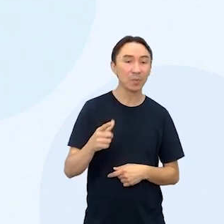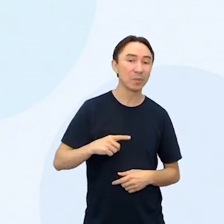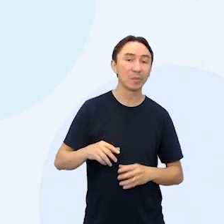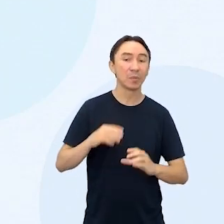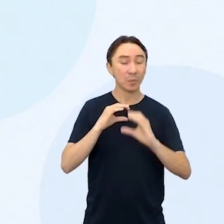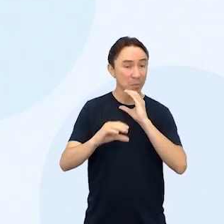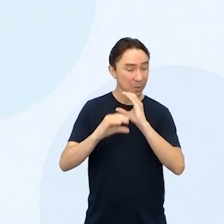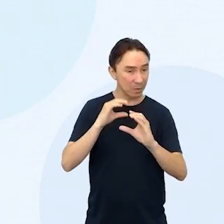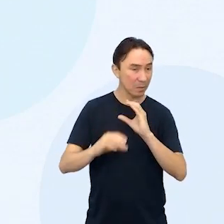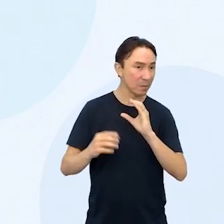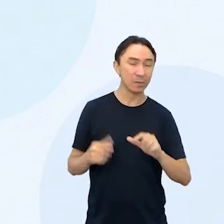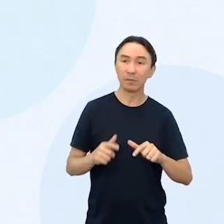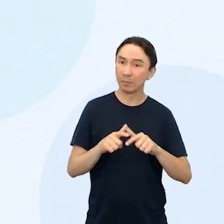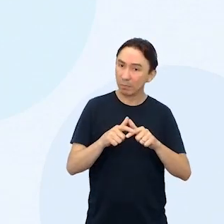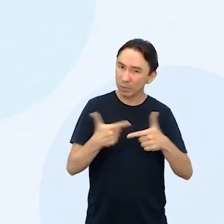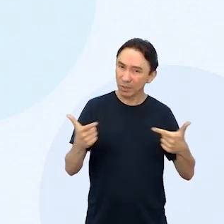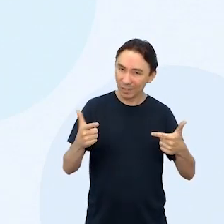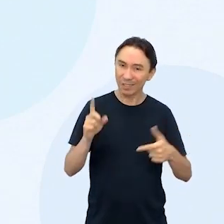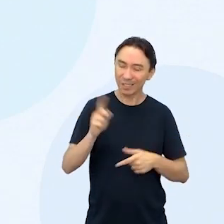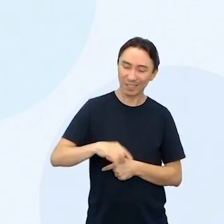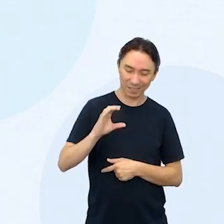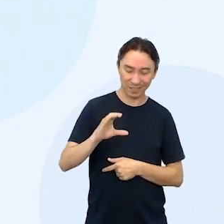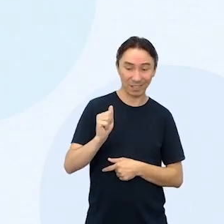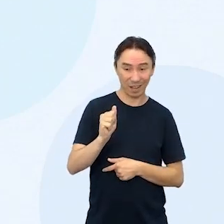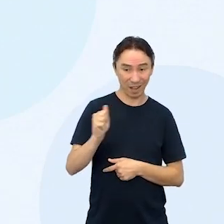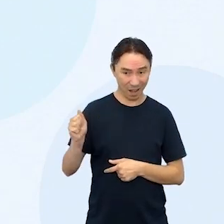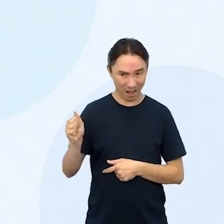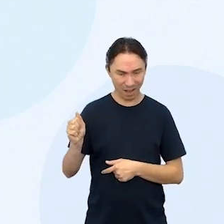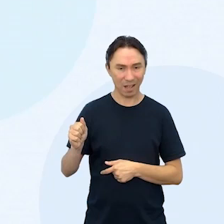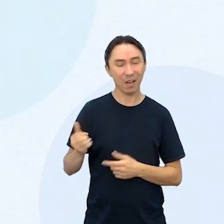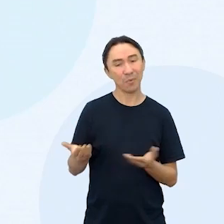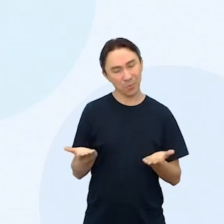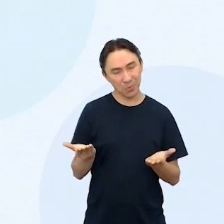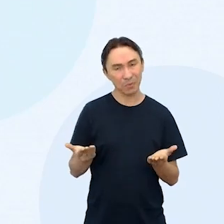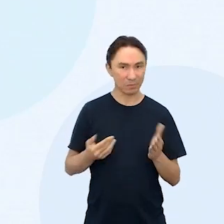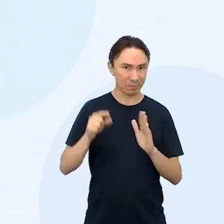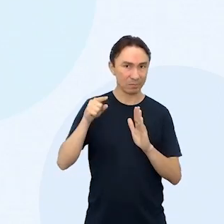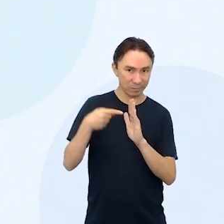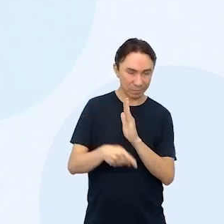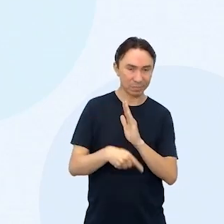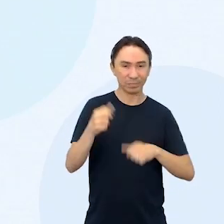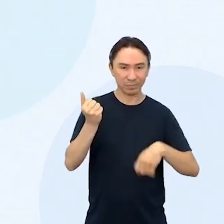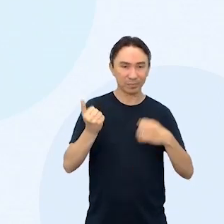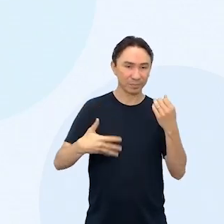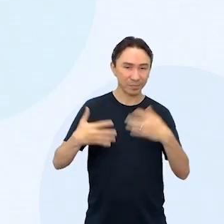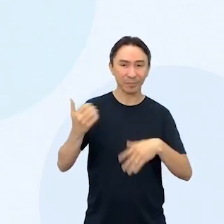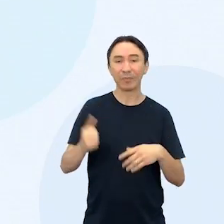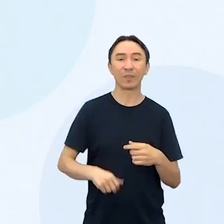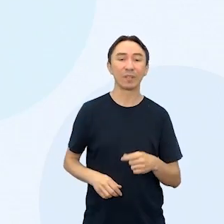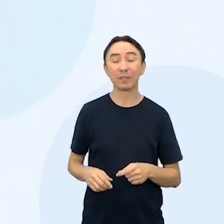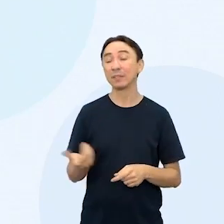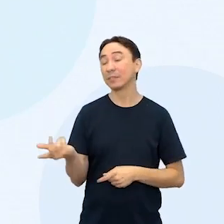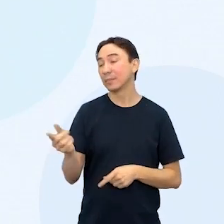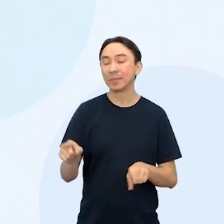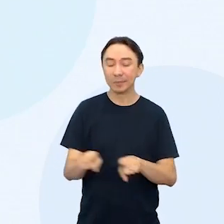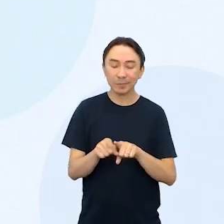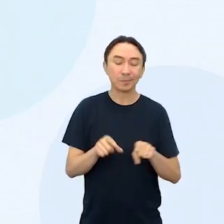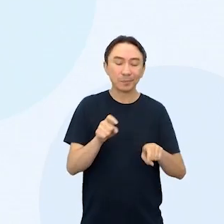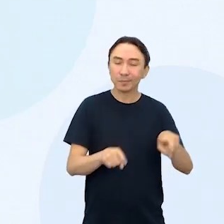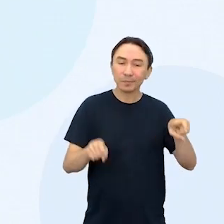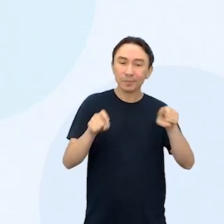ou aumentativa, que é o que a gente vai falar aqui mais aprofundadamente hoje. Recursos de acessibilidade ao computador,